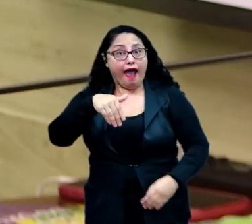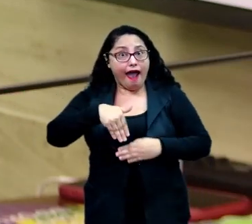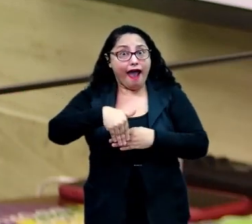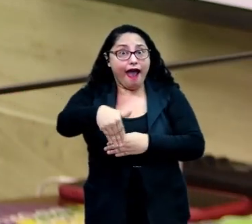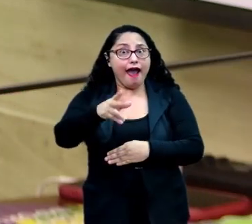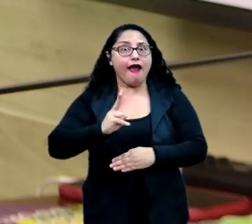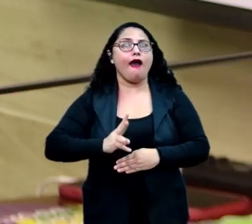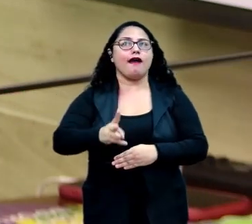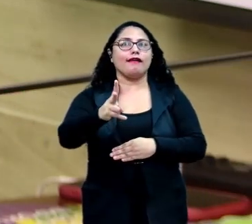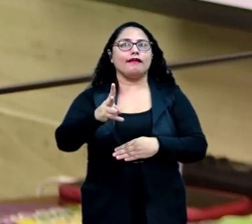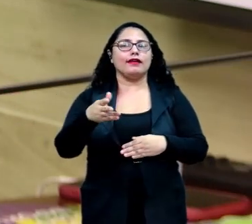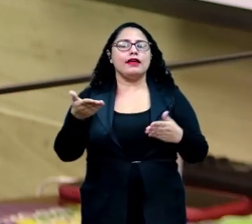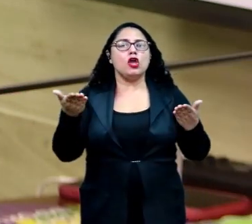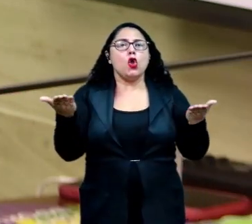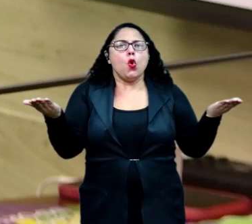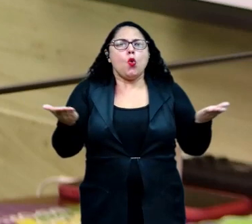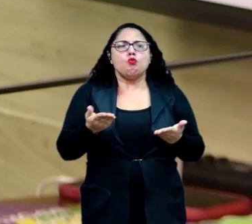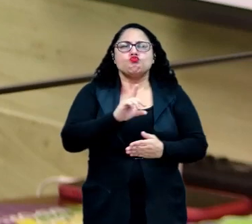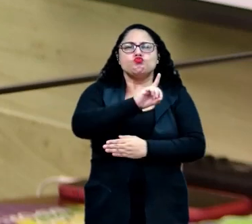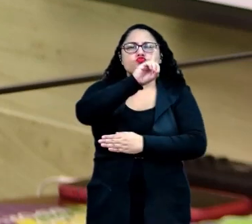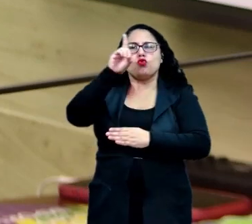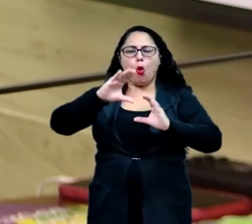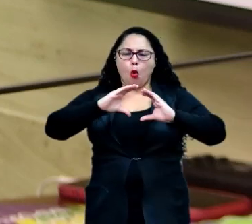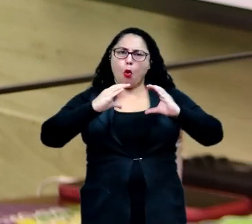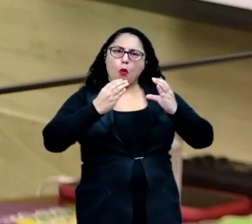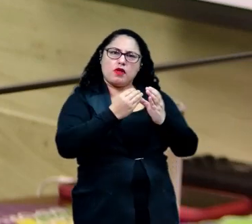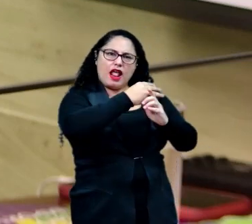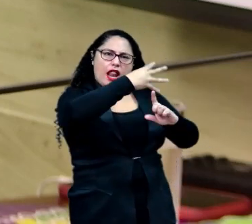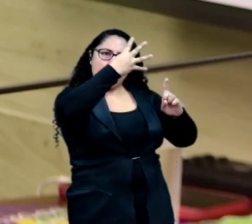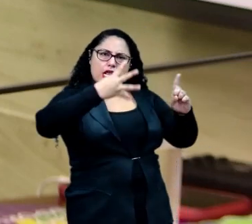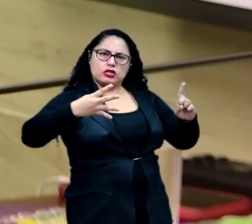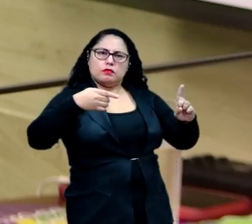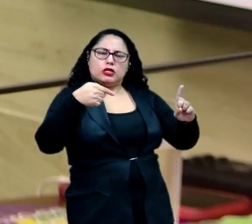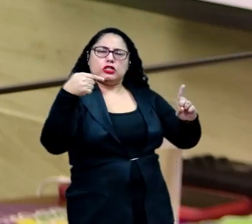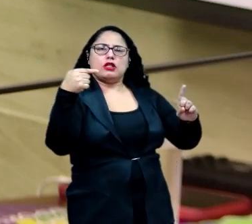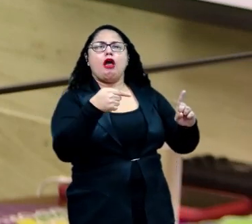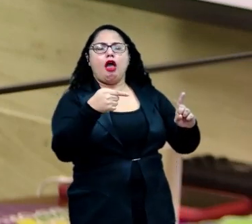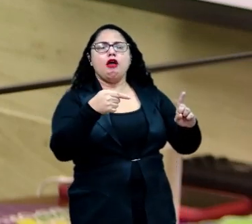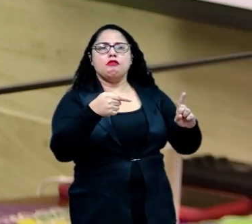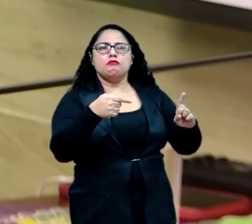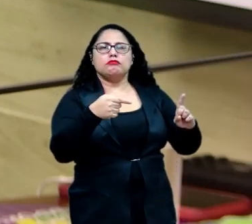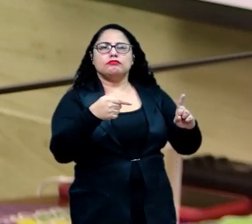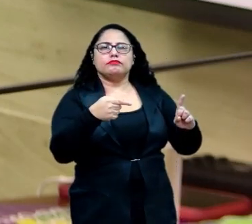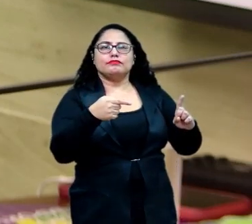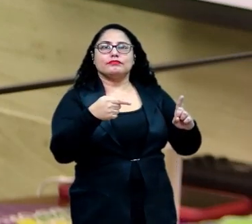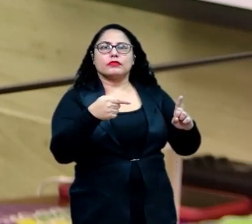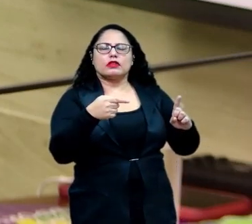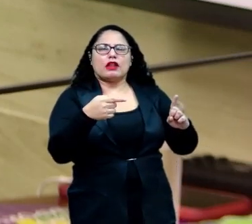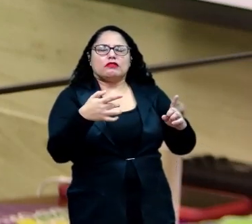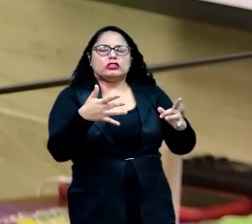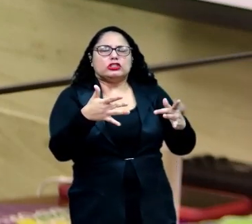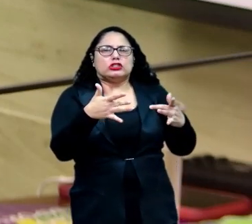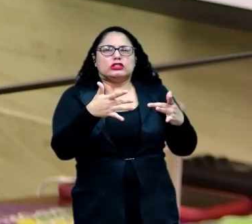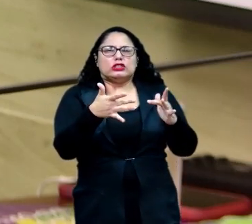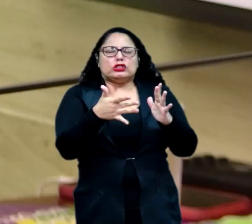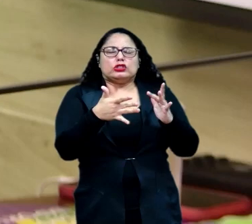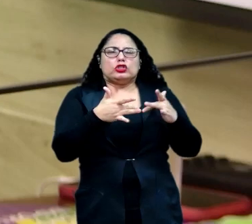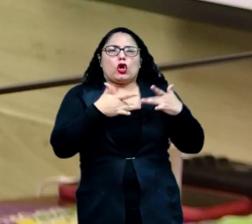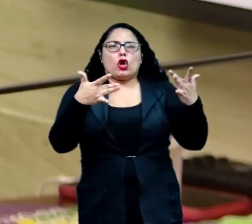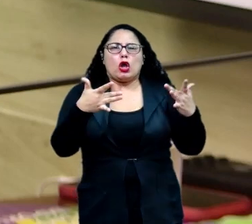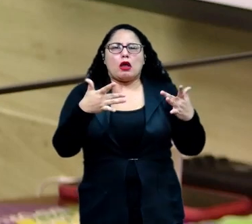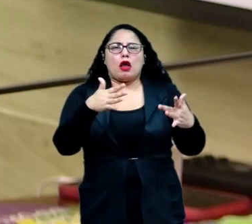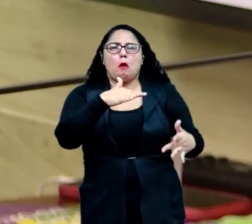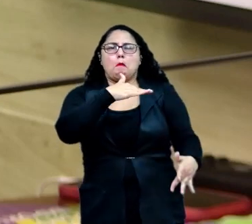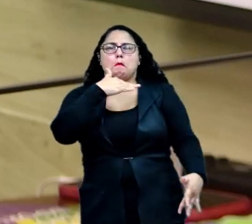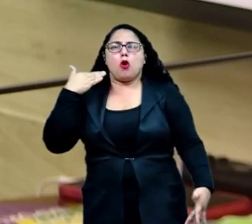vergonha. E nesse dia, a comunidade LGBT estava muito tocada com o falecimento da